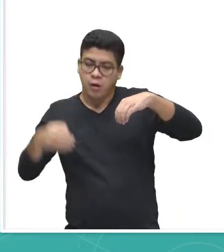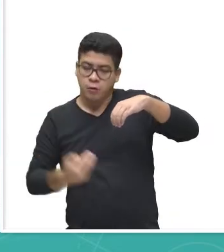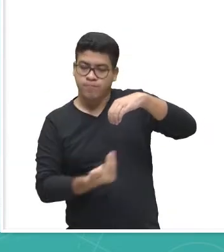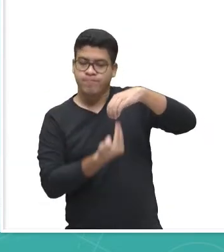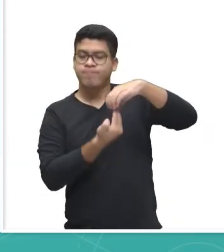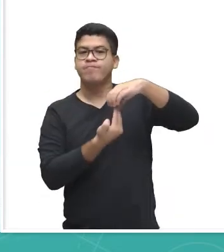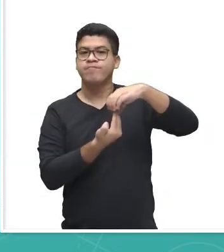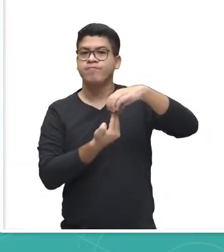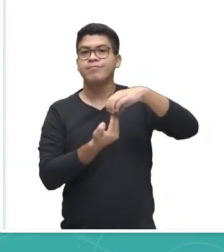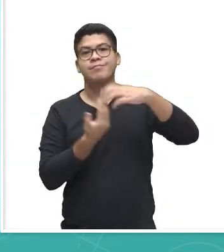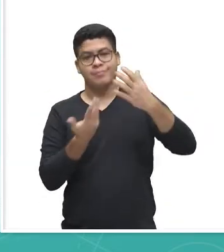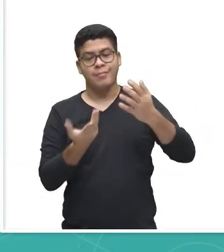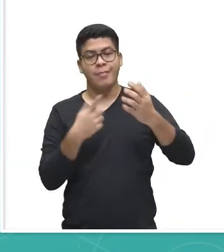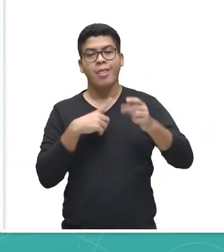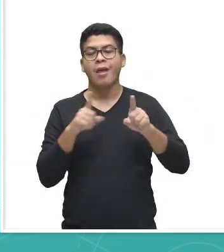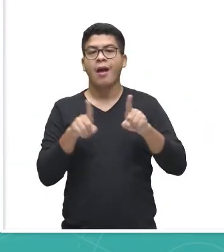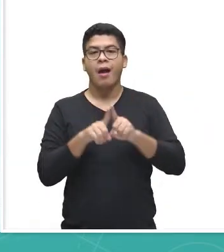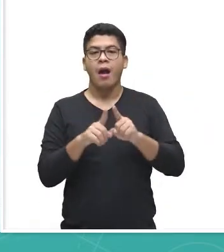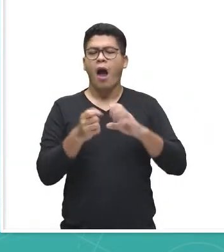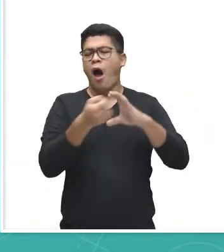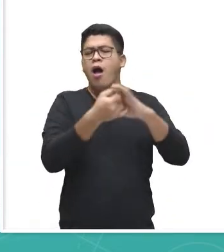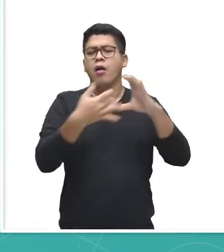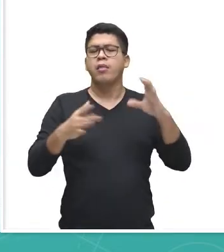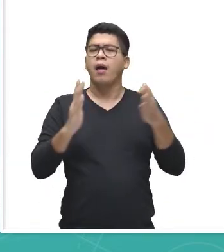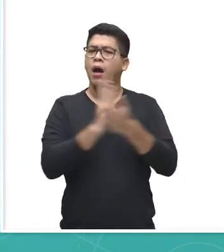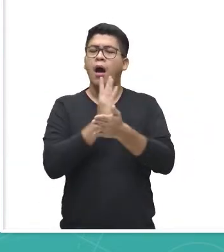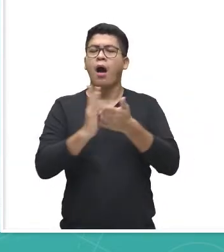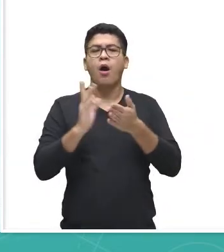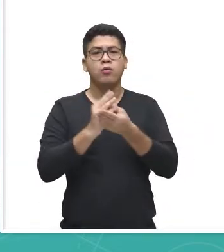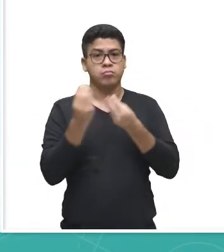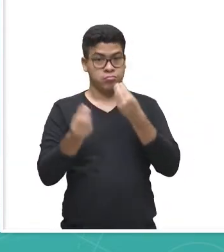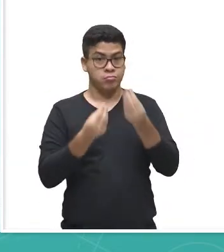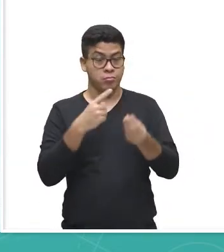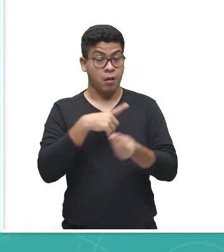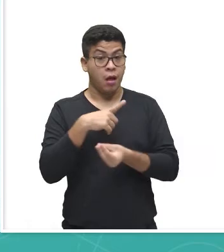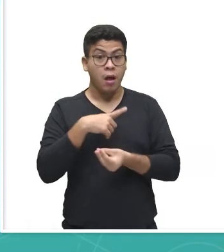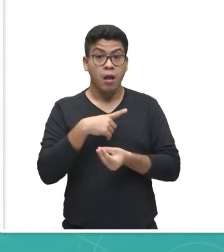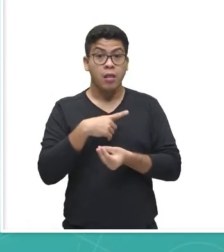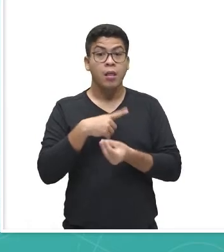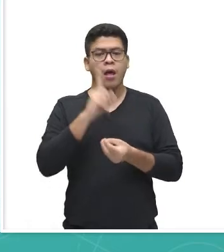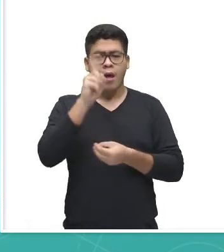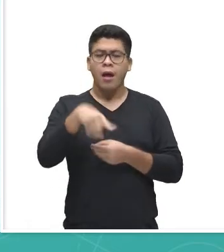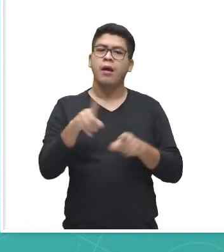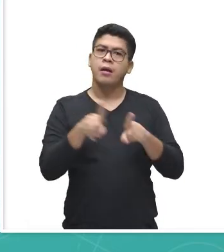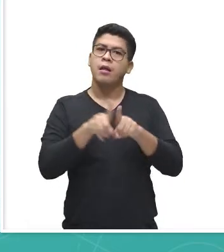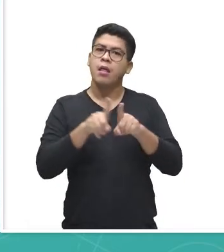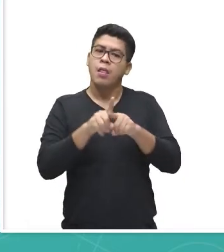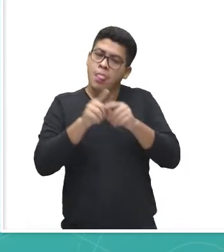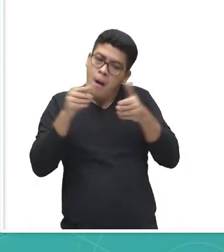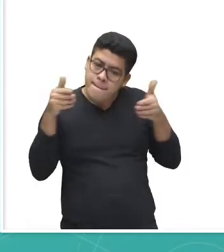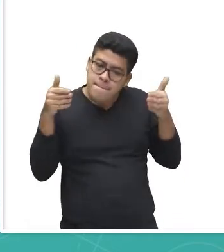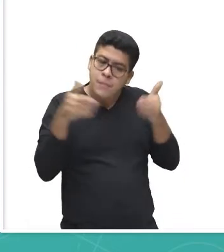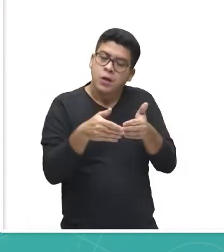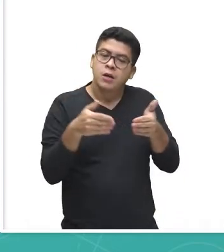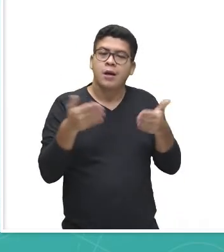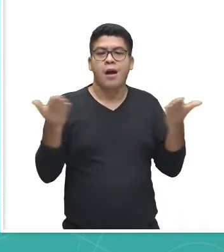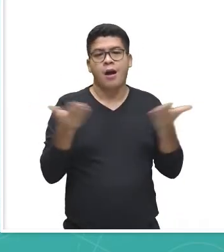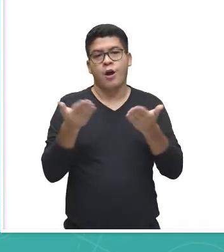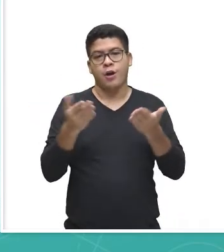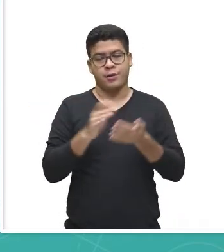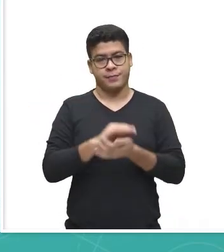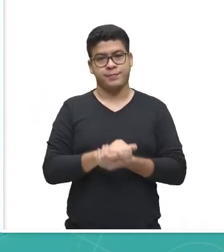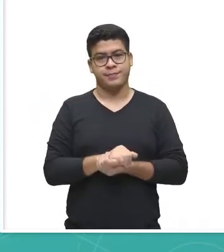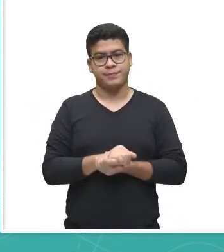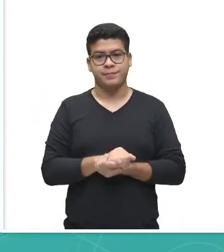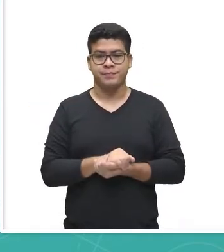foram as propriedades, né, algumas das propriedades gerais que a gente observa da matéria, e nós temos também as propriedades específicas. Olha aí a nossa próxima imagem.